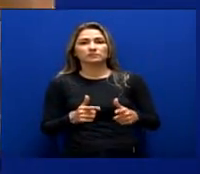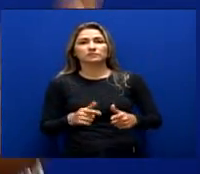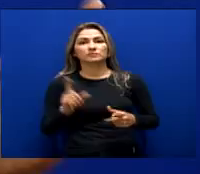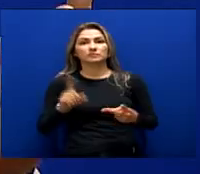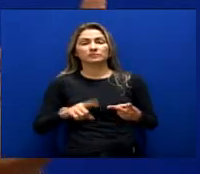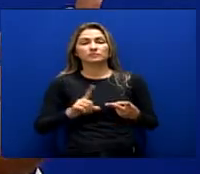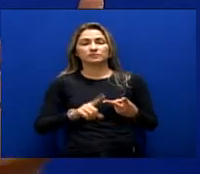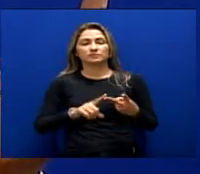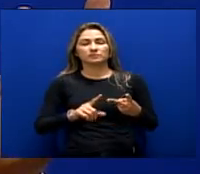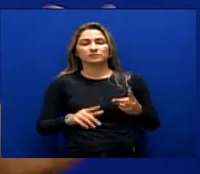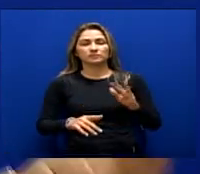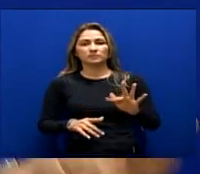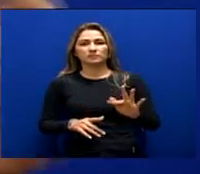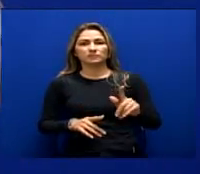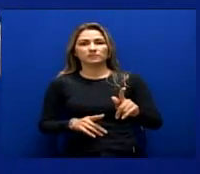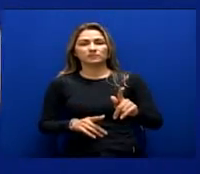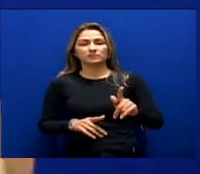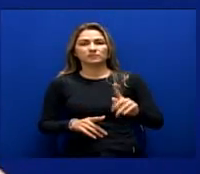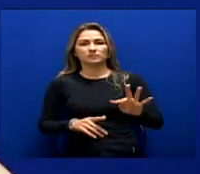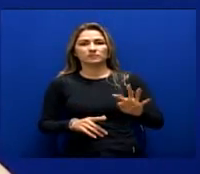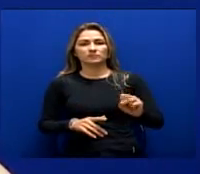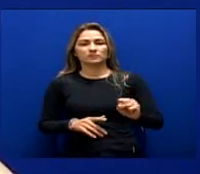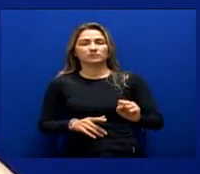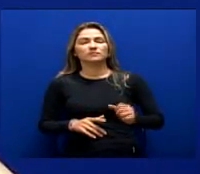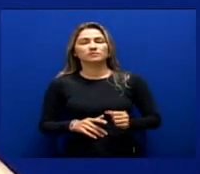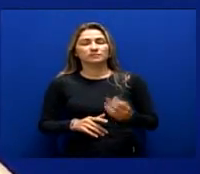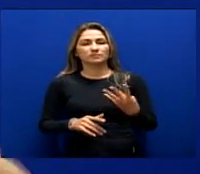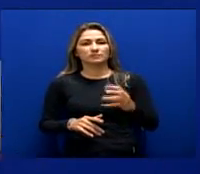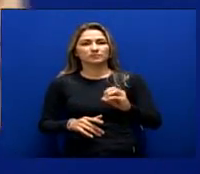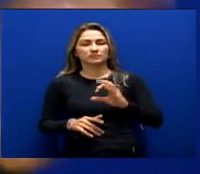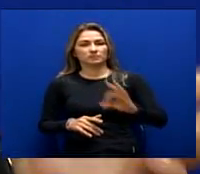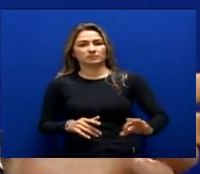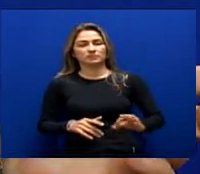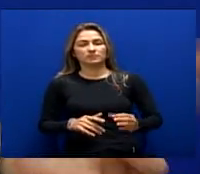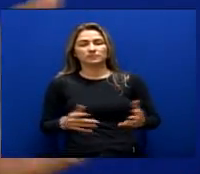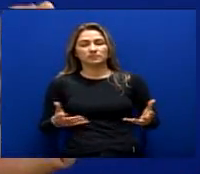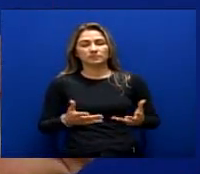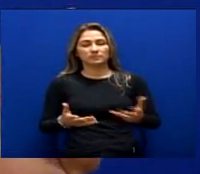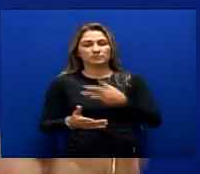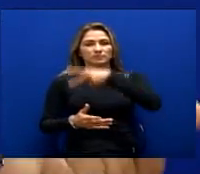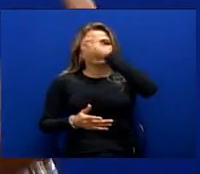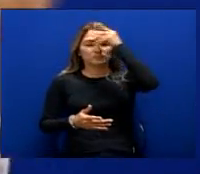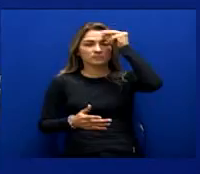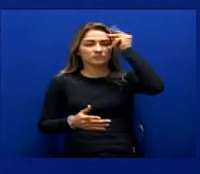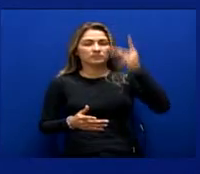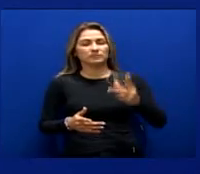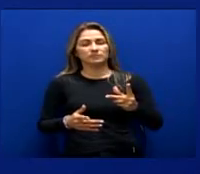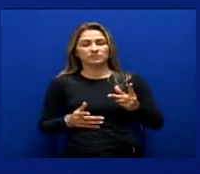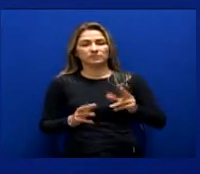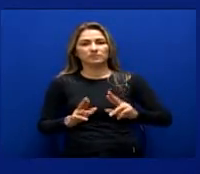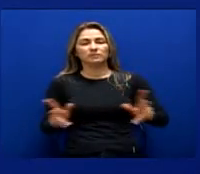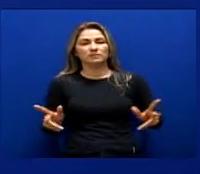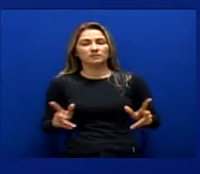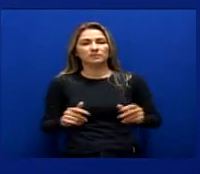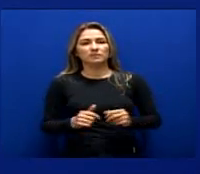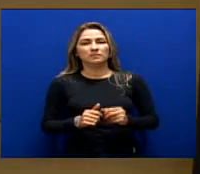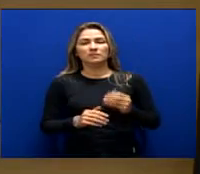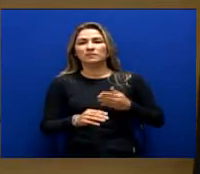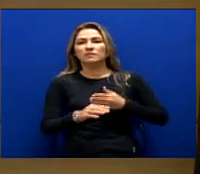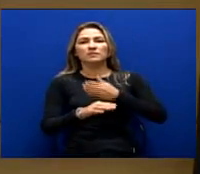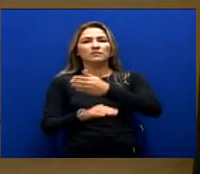garantia 40% a atual gestão diferente da anterior recorreu ao tribunal superior